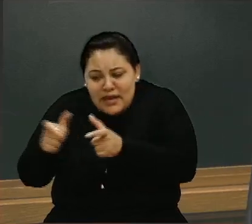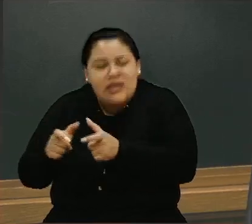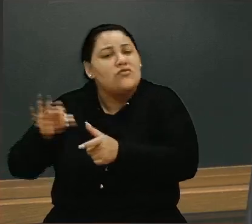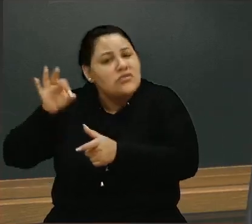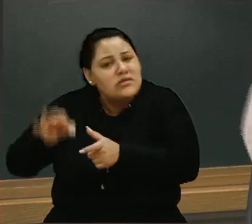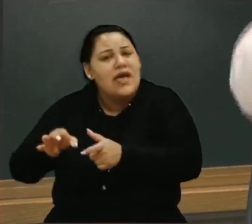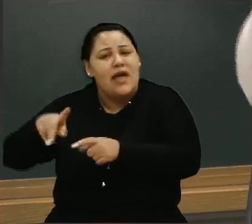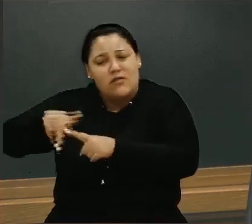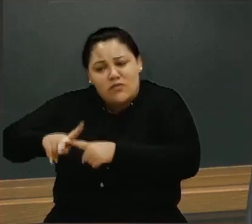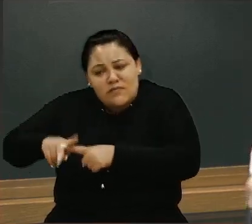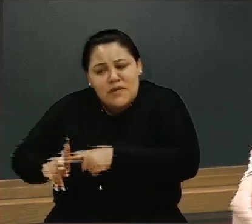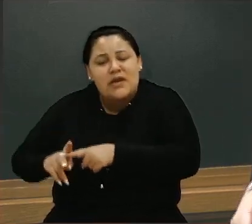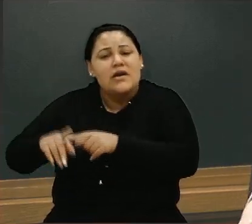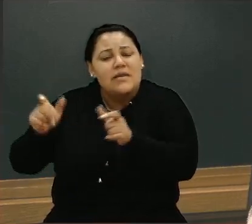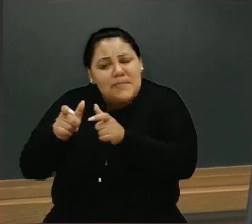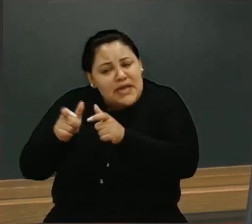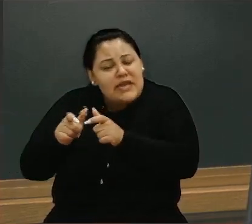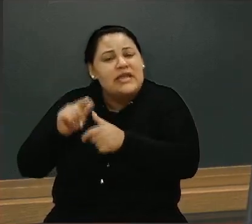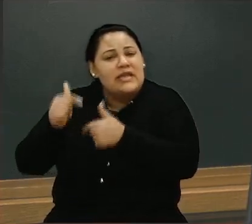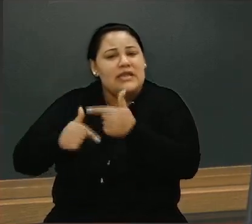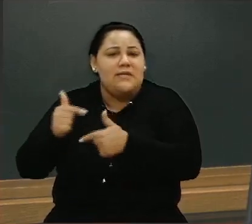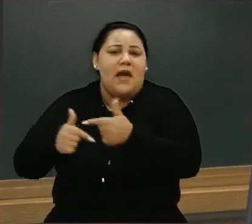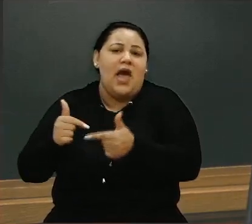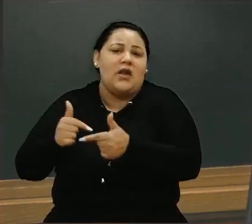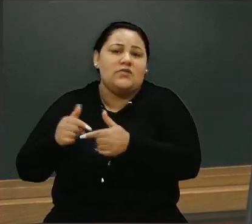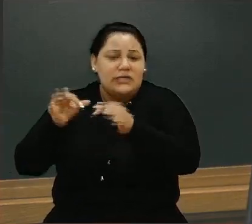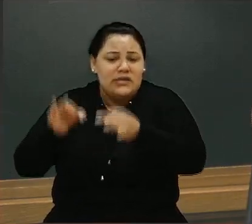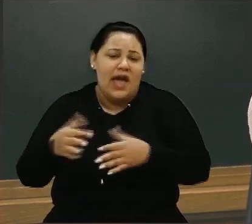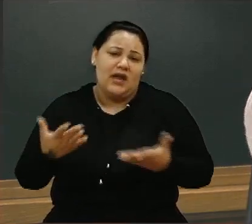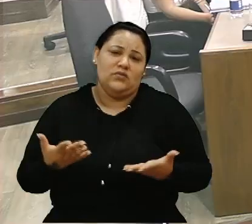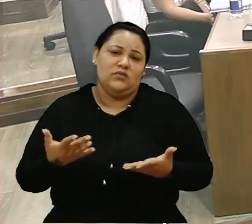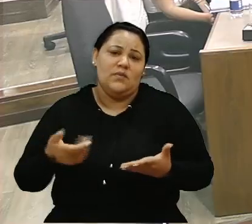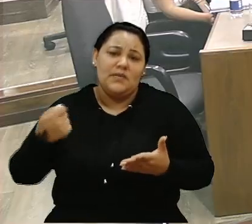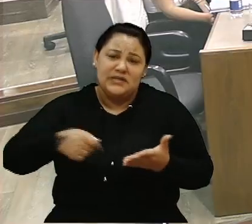dê certo e garantir que a vida de quem trabalha dê certo. Muito obrigado, presidente. Obrigado, vereador.